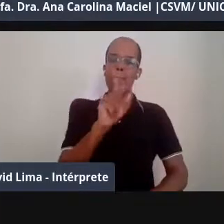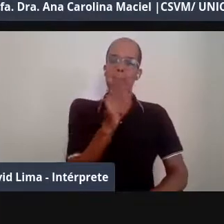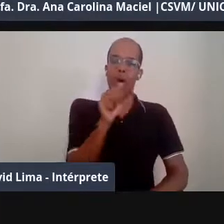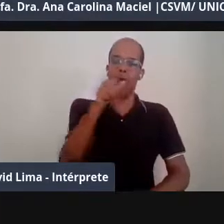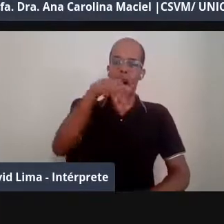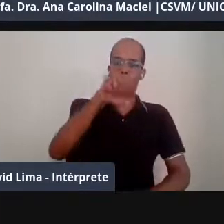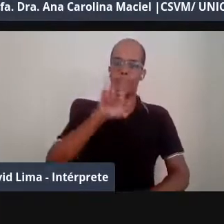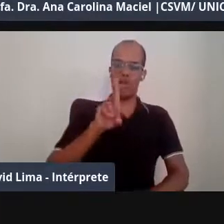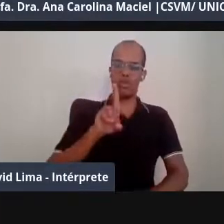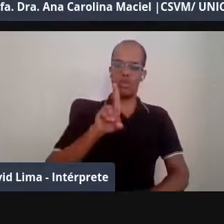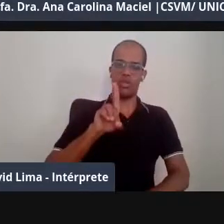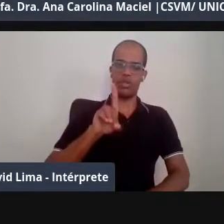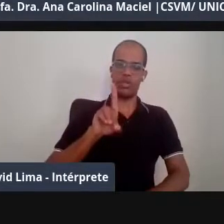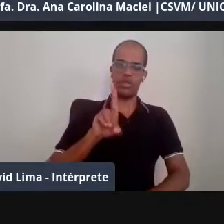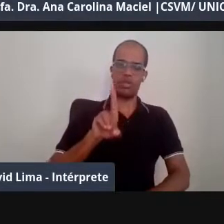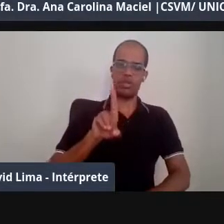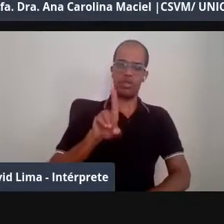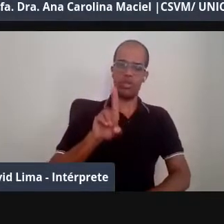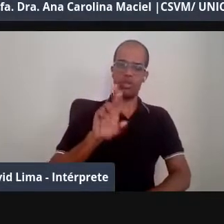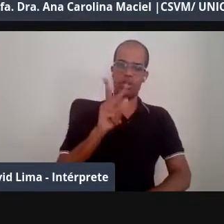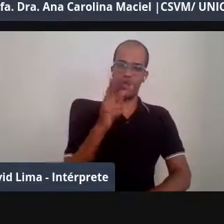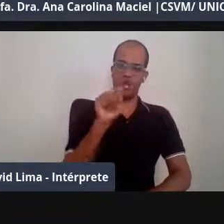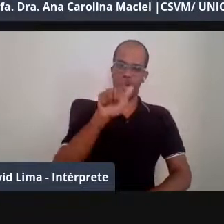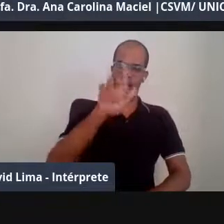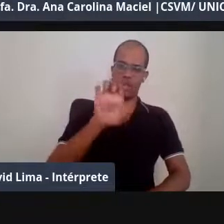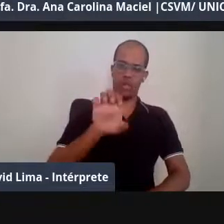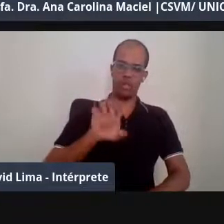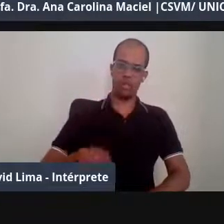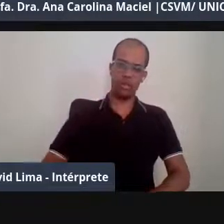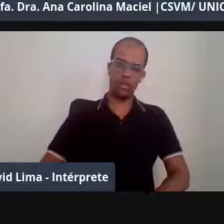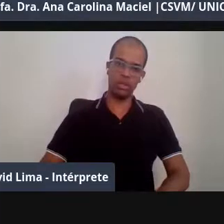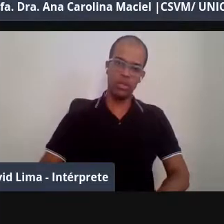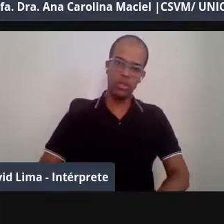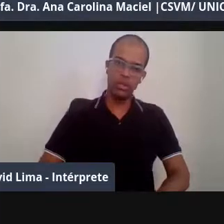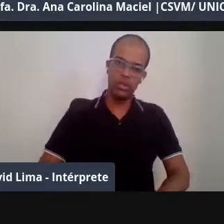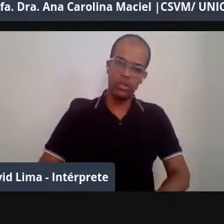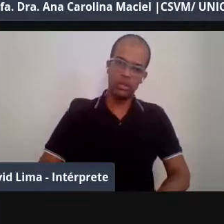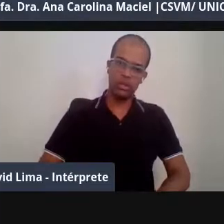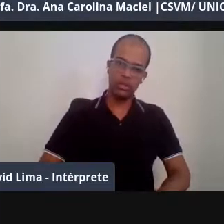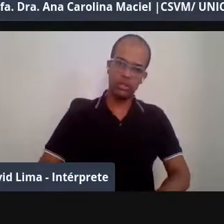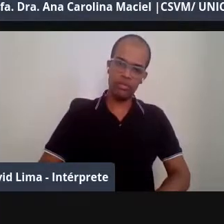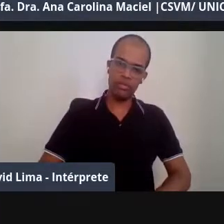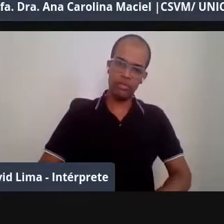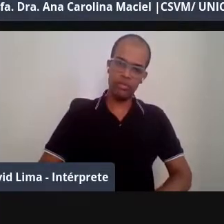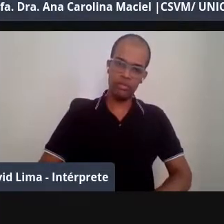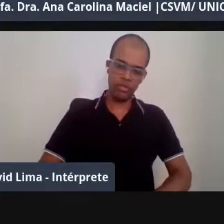Mohamad Erhaj. Por favor, a pronúncia é minha, viu?